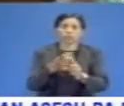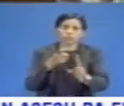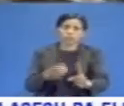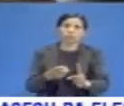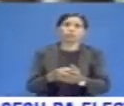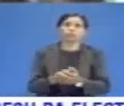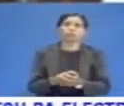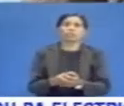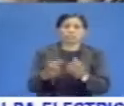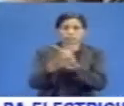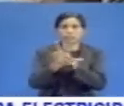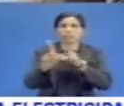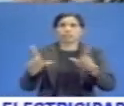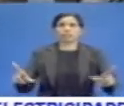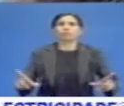ukun an.